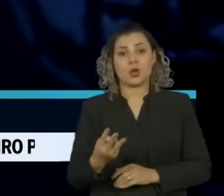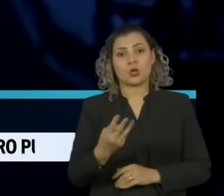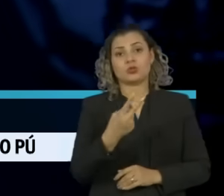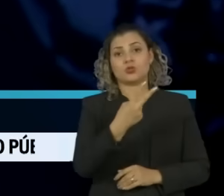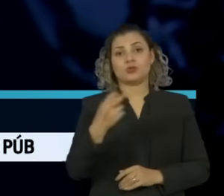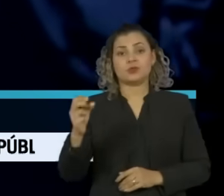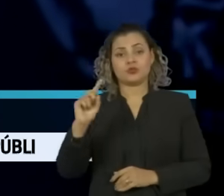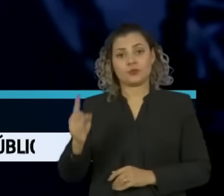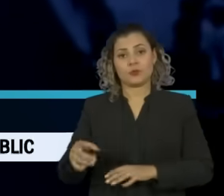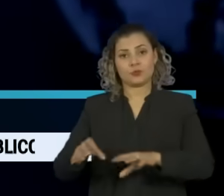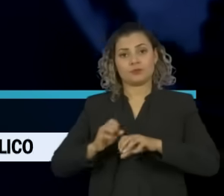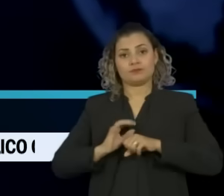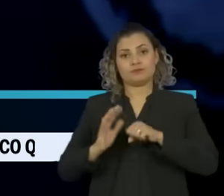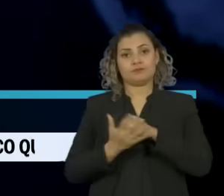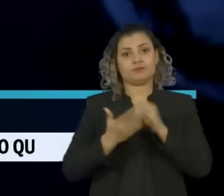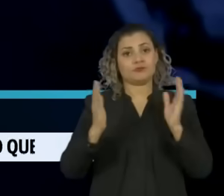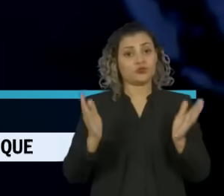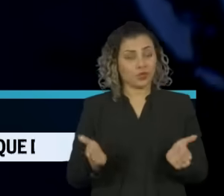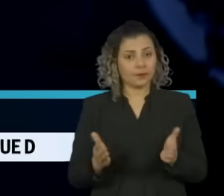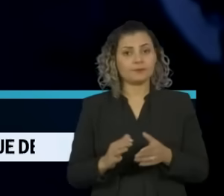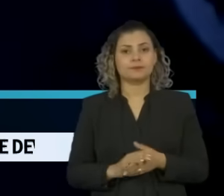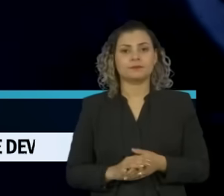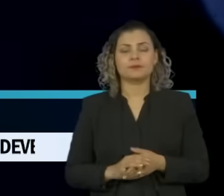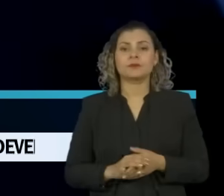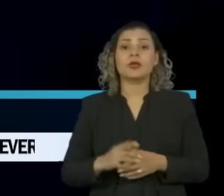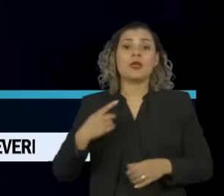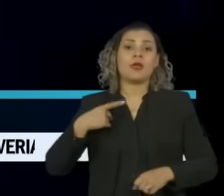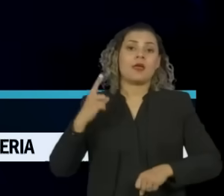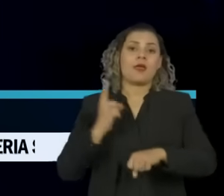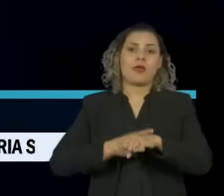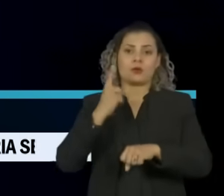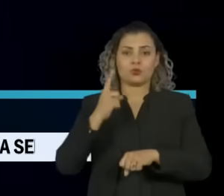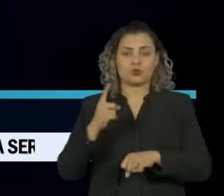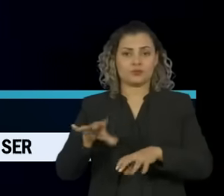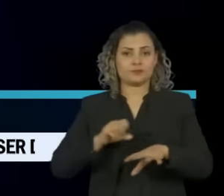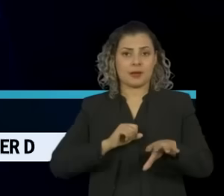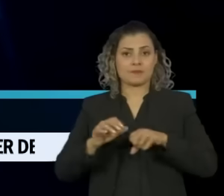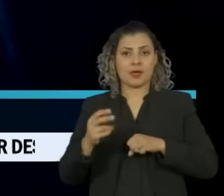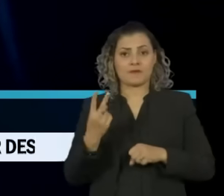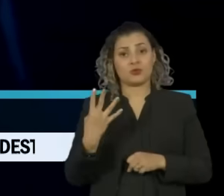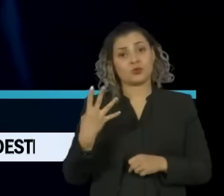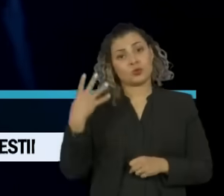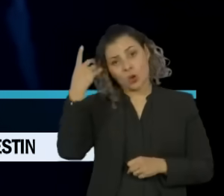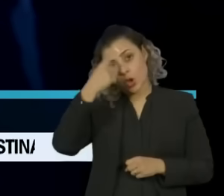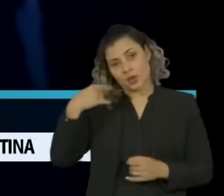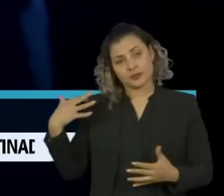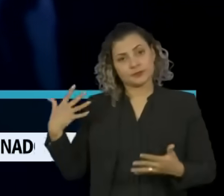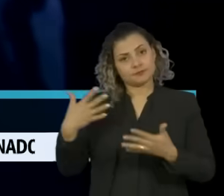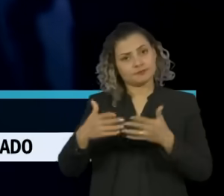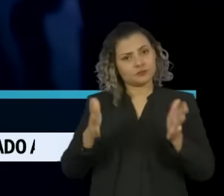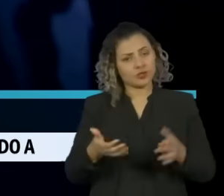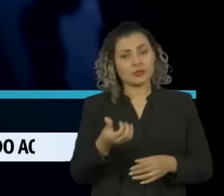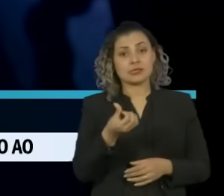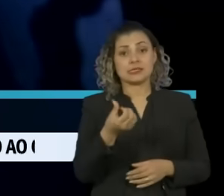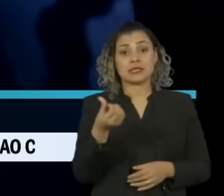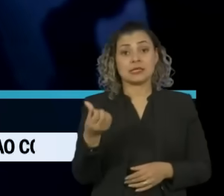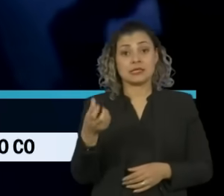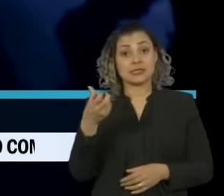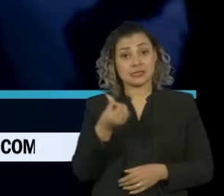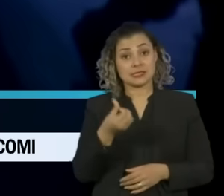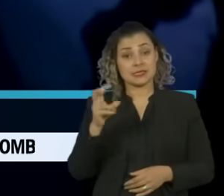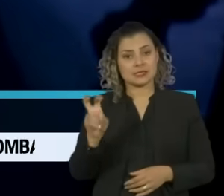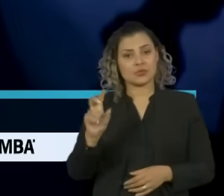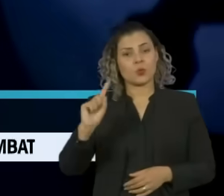2.200.000 casos confirmados de Covid-19 e registrou recorde de novos casos em 24 horas, mais de 65